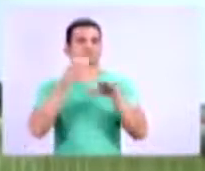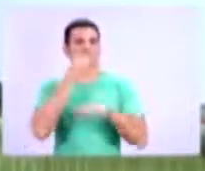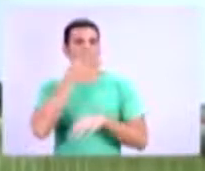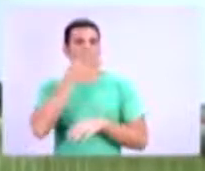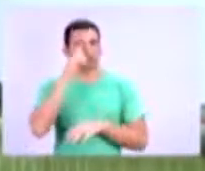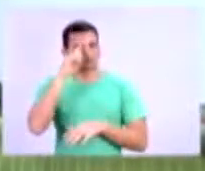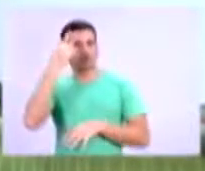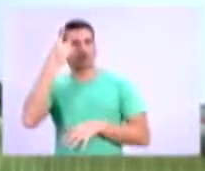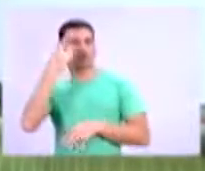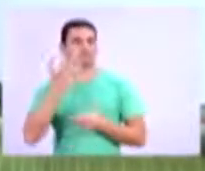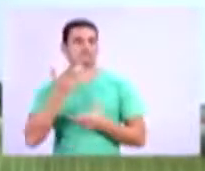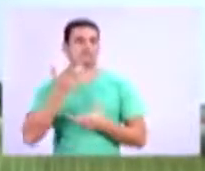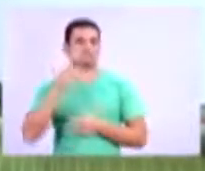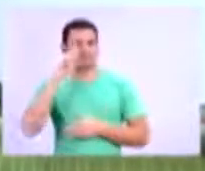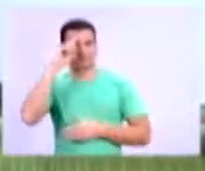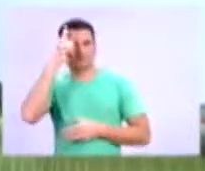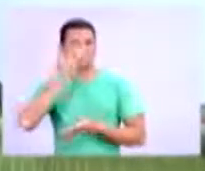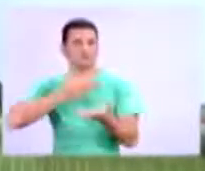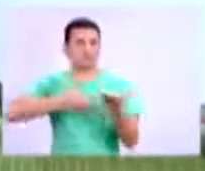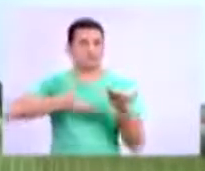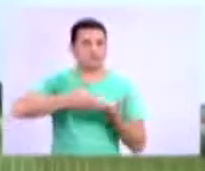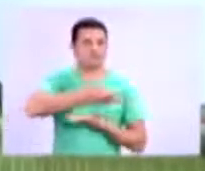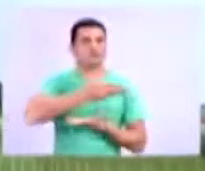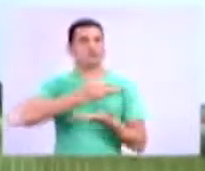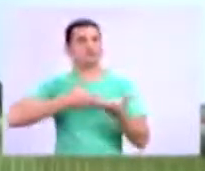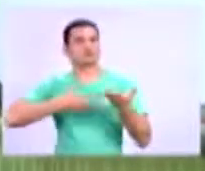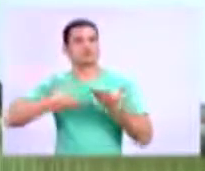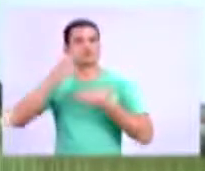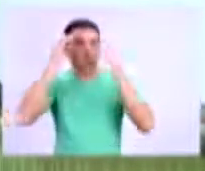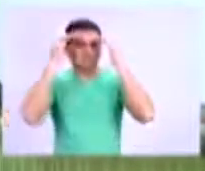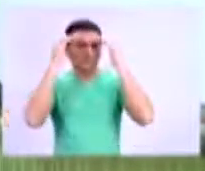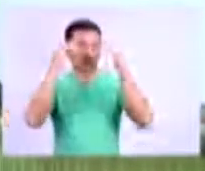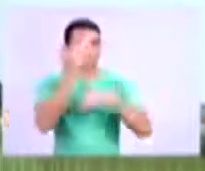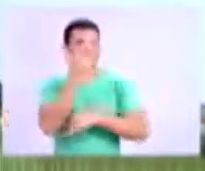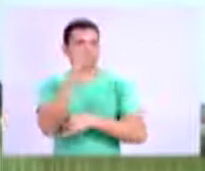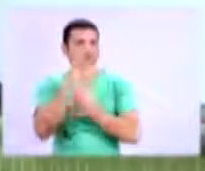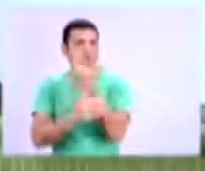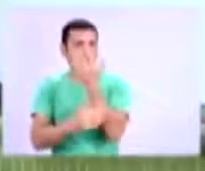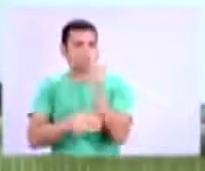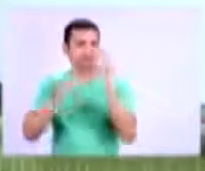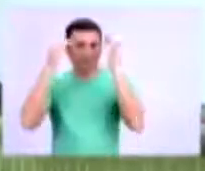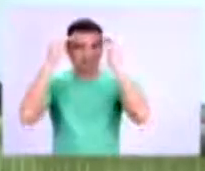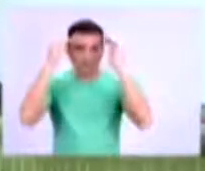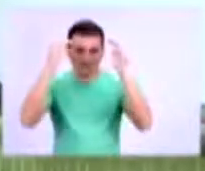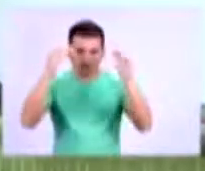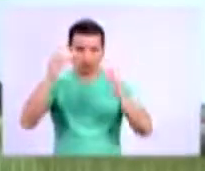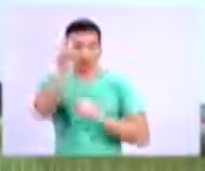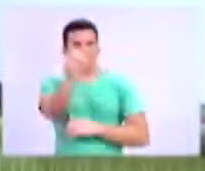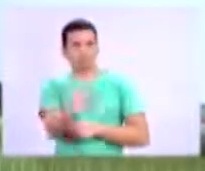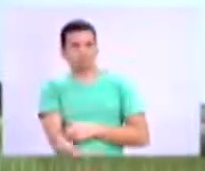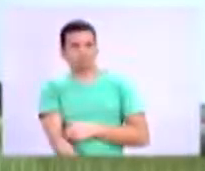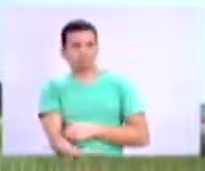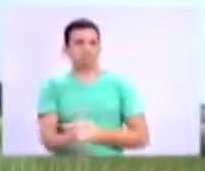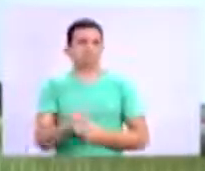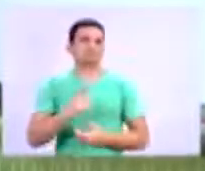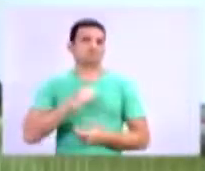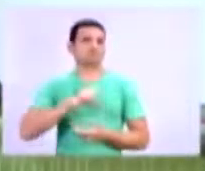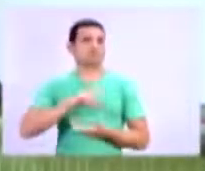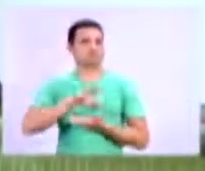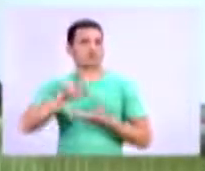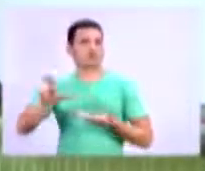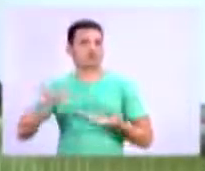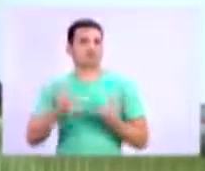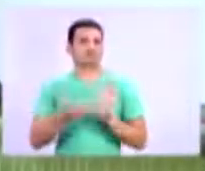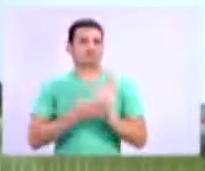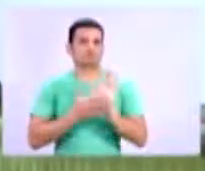ideias de solidariedade, de respeito à natureza, de respeito ao próximo, e várias campanhas são construídas nesse sentido.